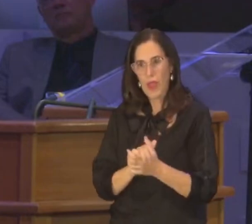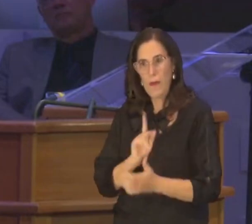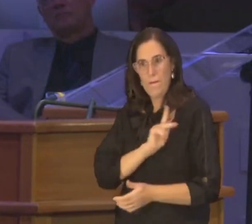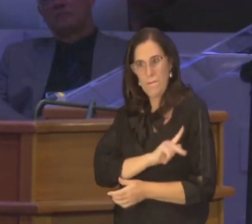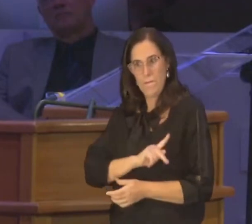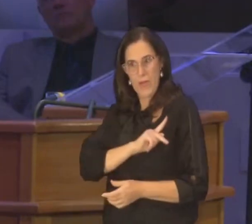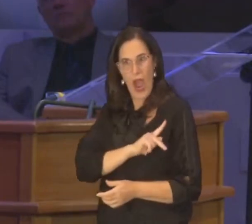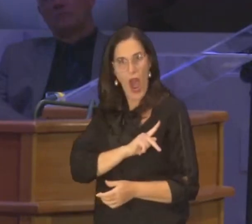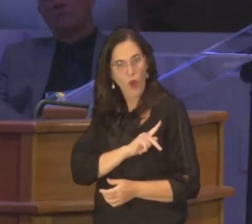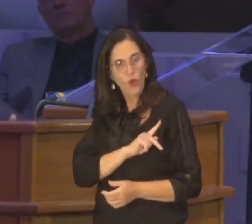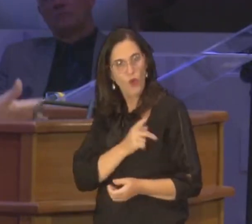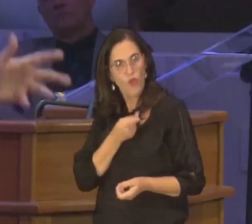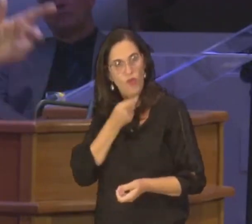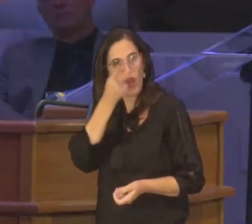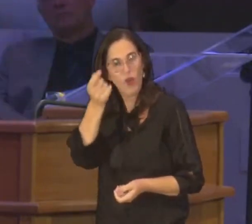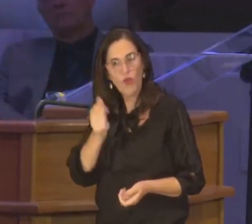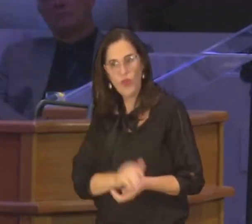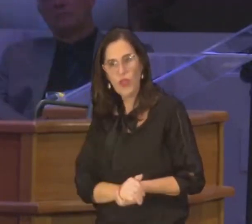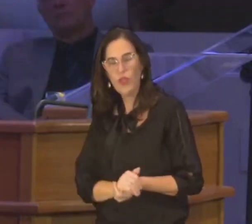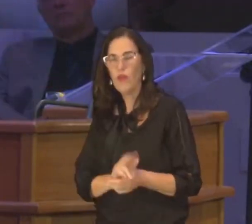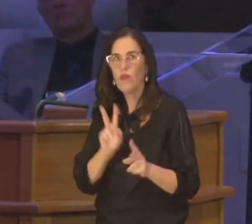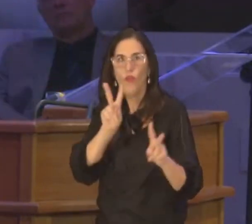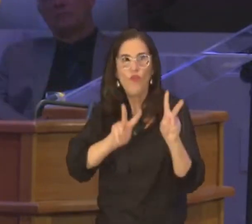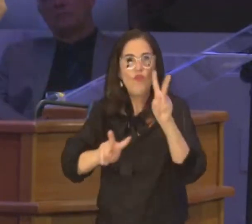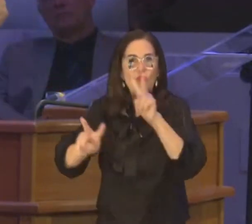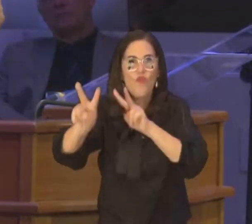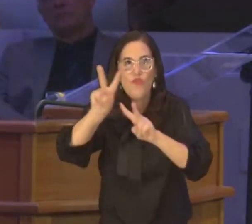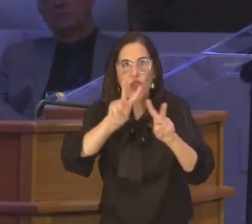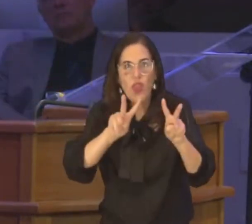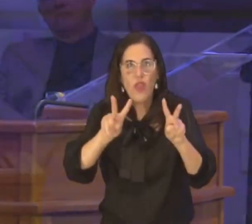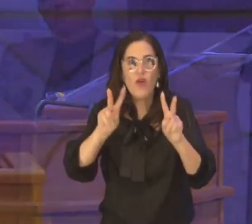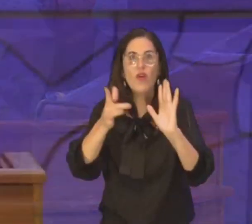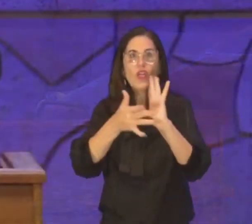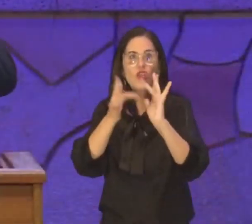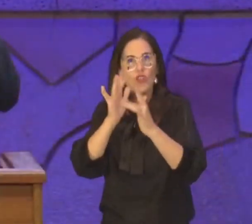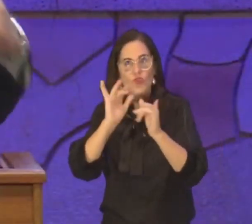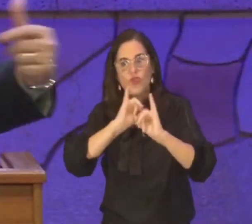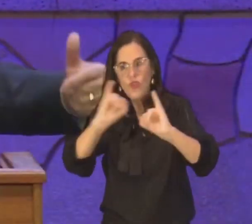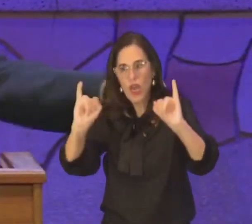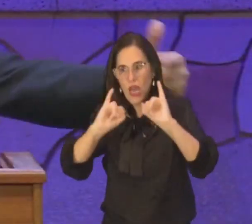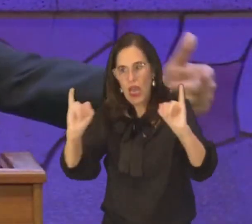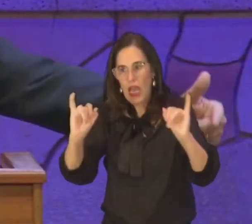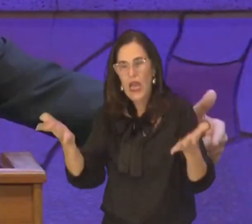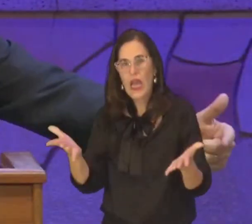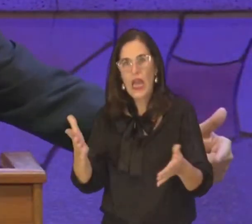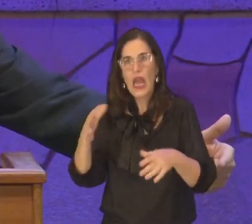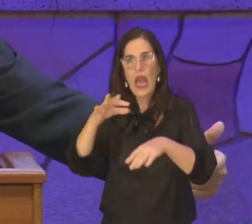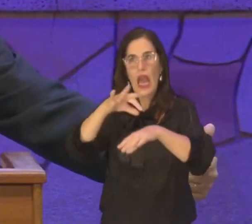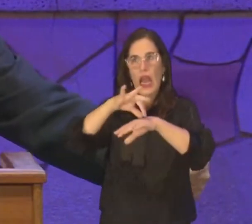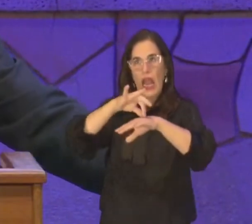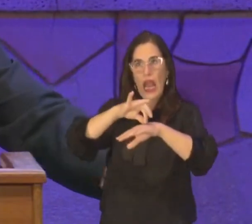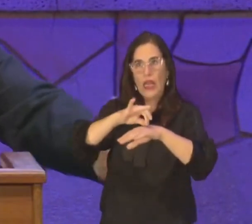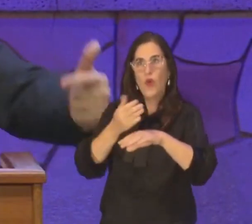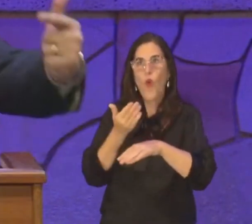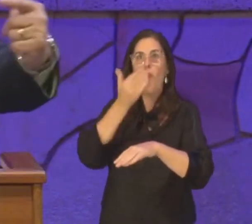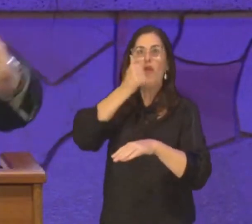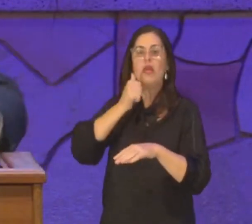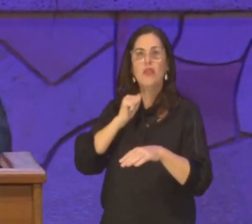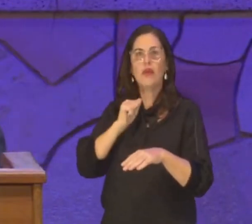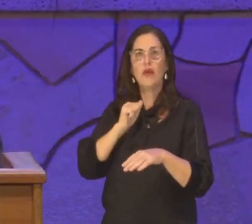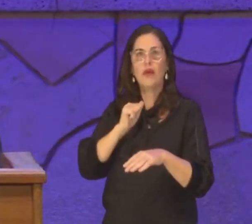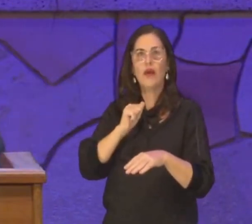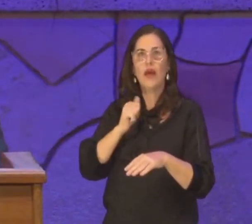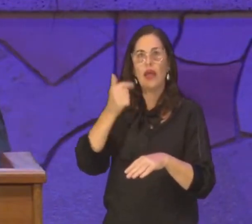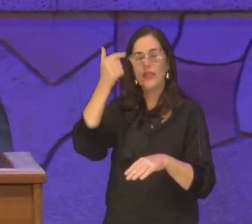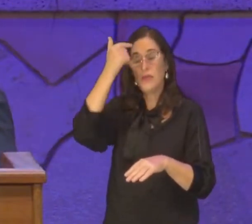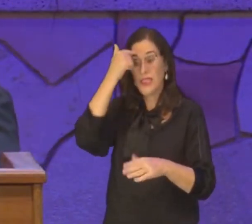a respeito disso, quando eles ouviam aquilo que Jesus falou a respeito, que a minha carne é para ser comida, então eles